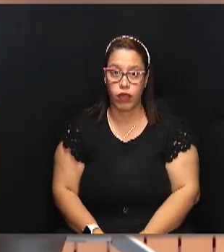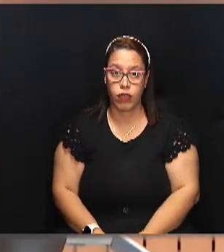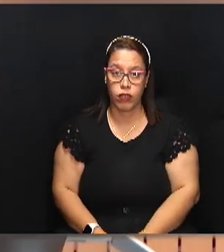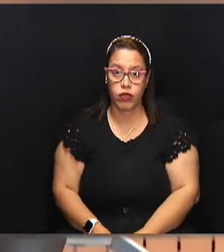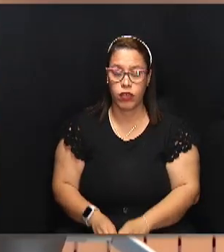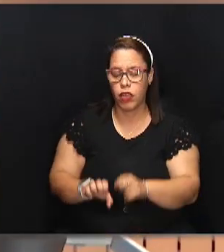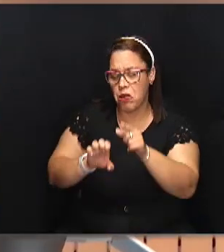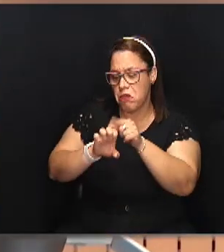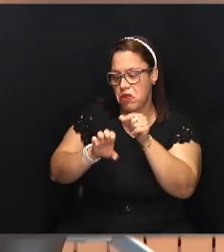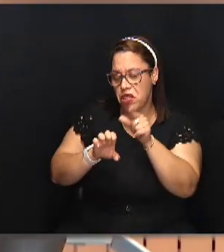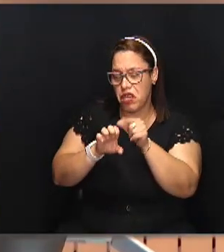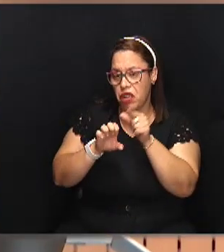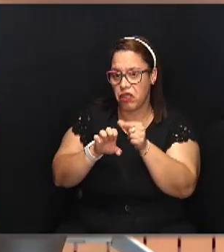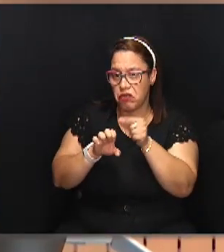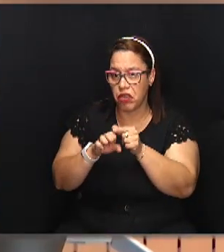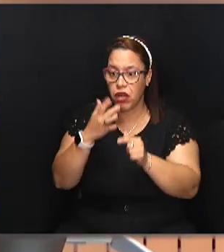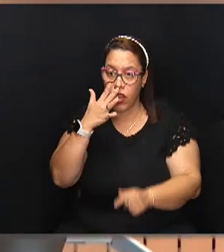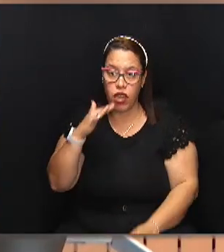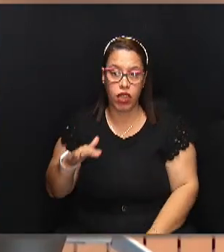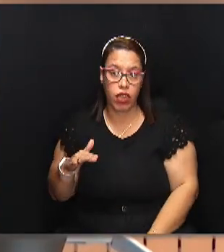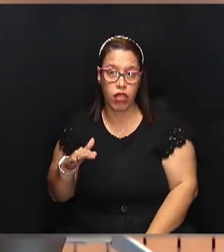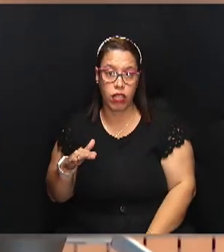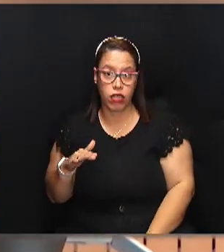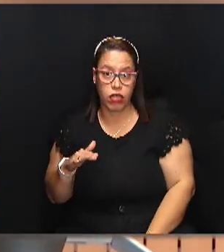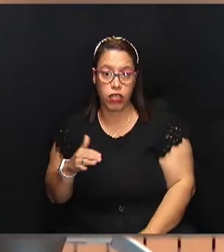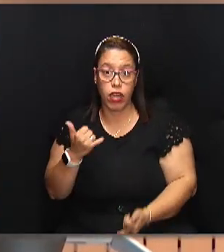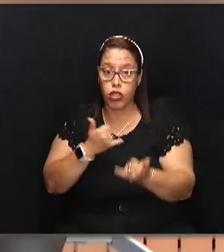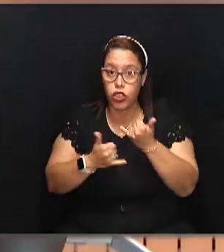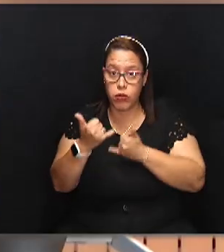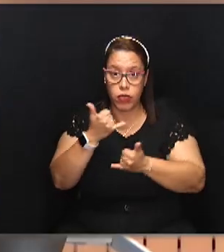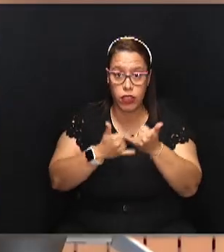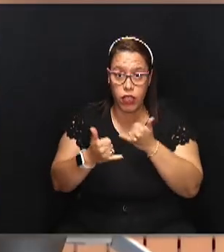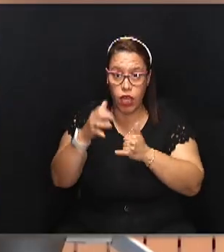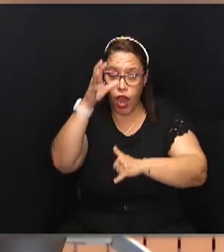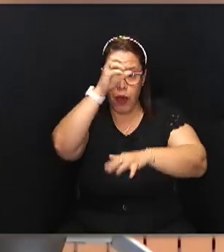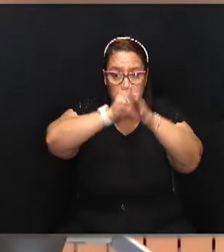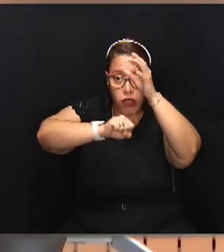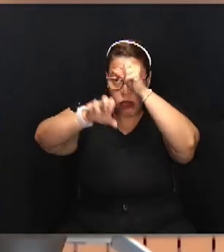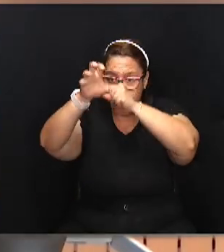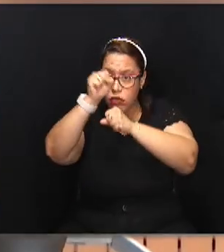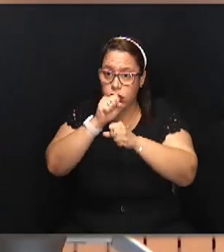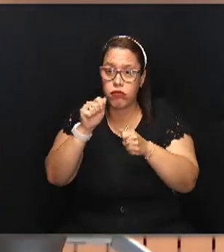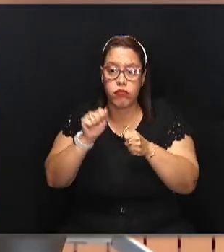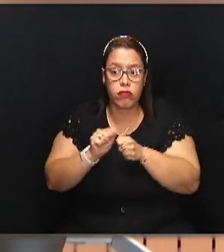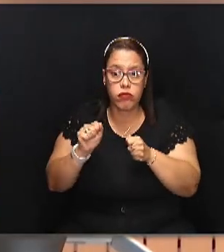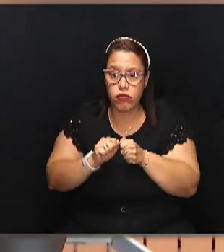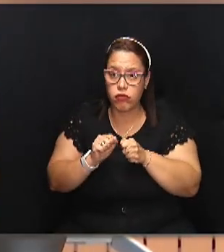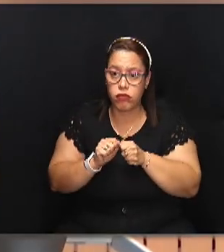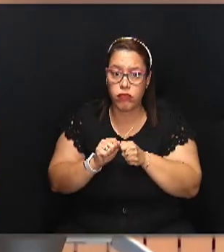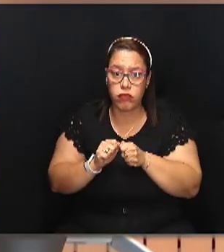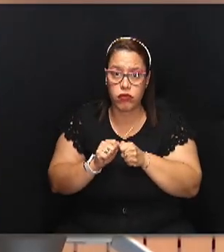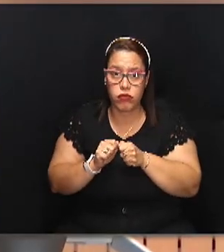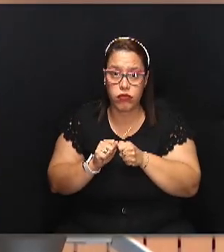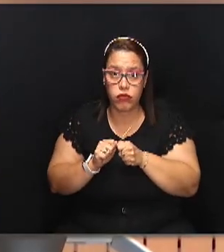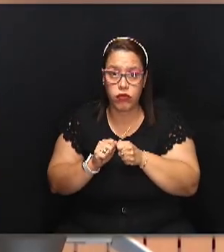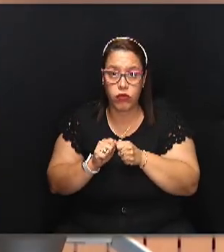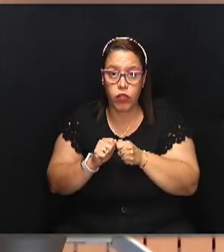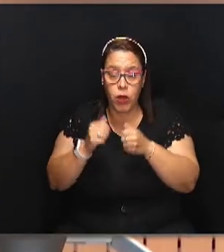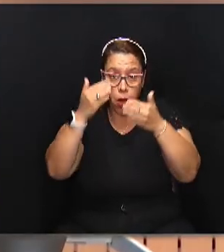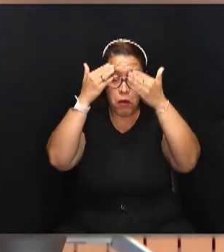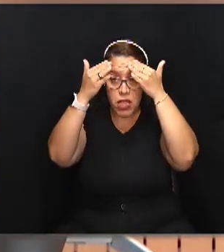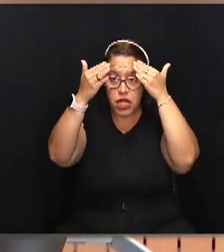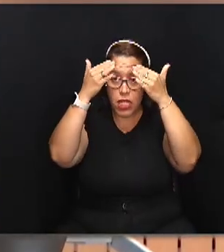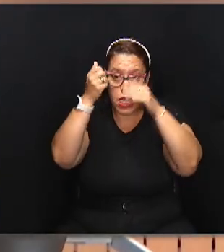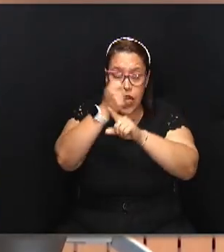empresários, empreendedores. A criança, ao invés de brincar, aprender, fazer sua construção psíquica